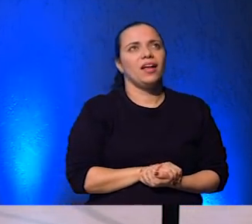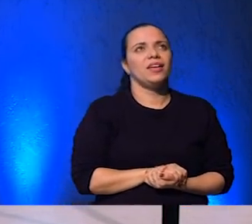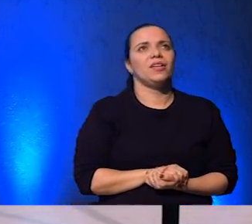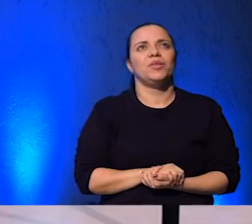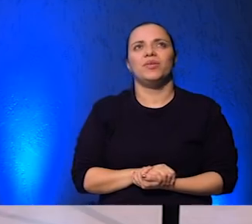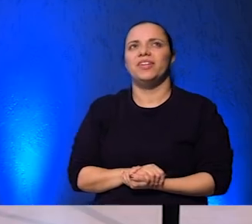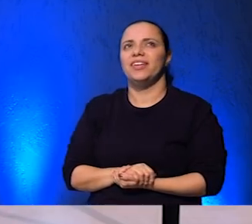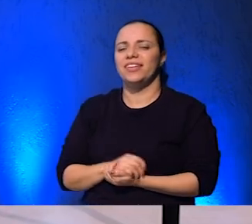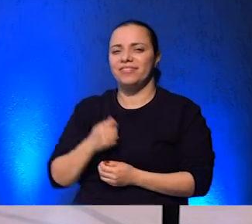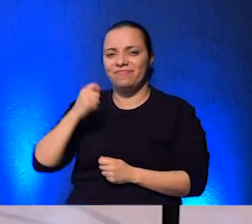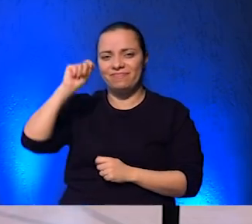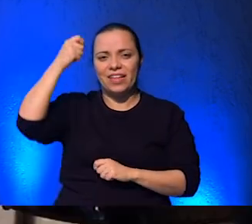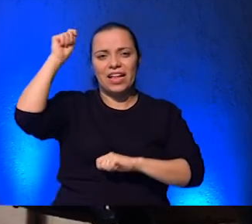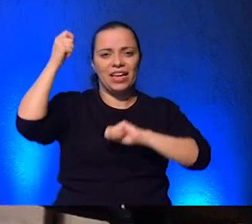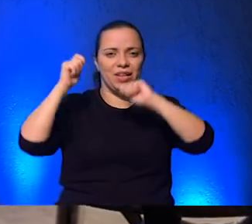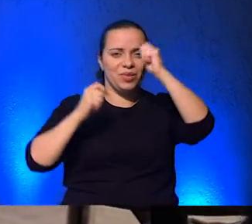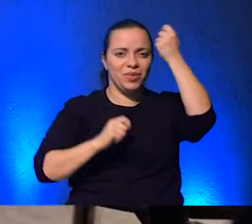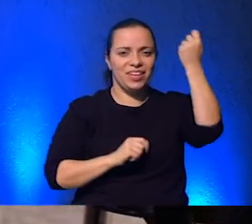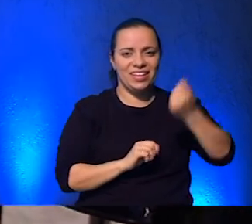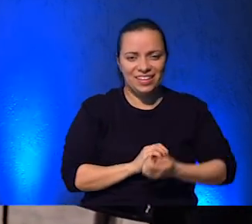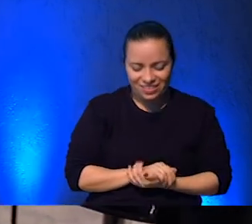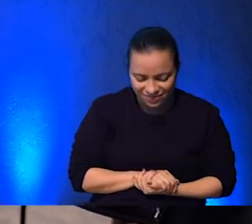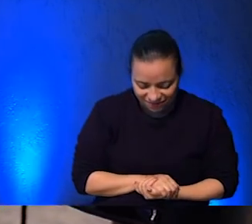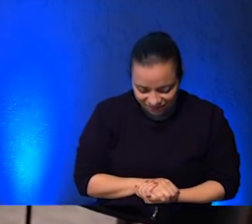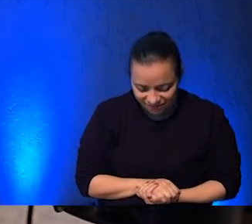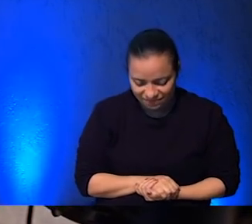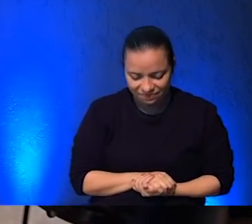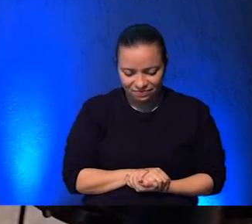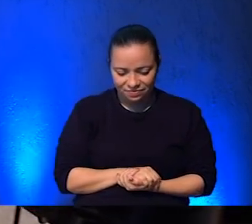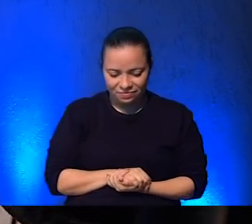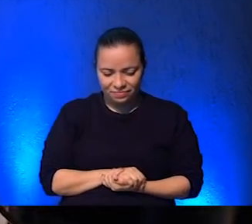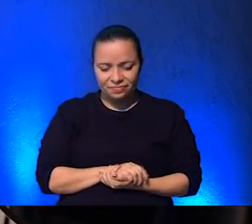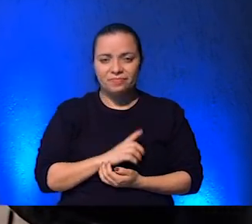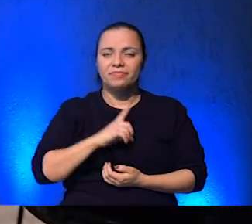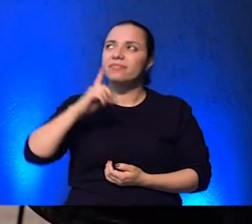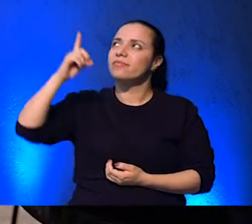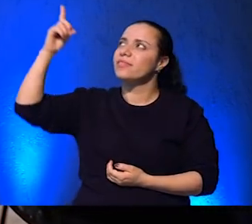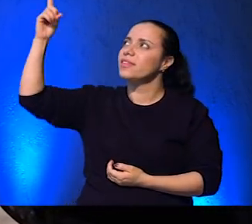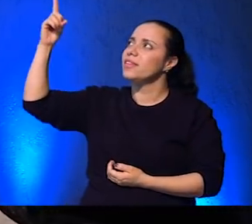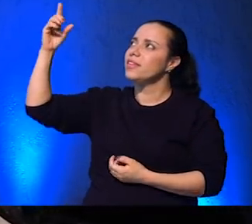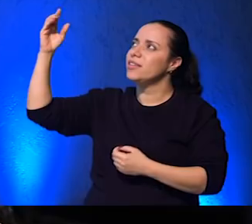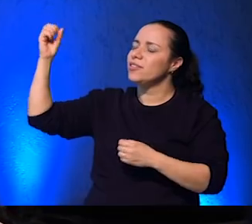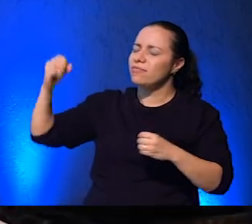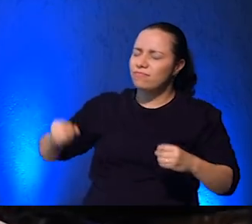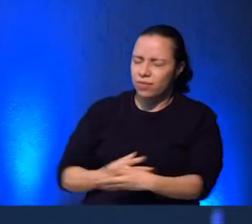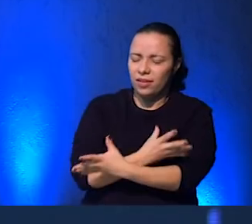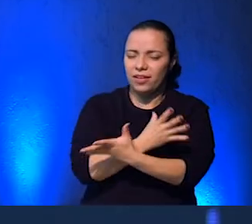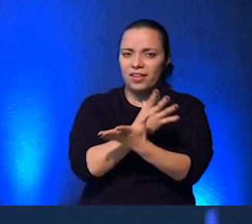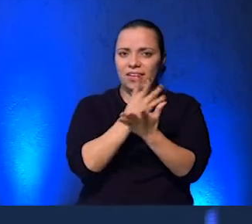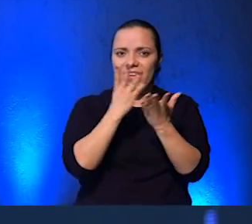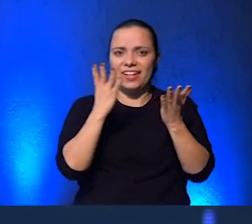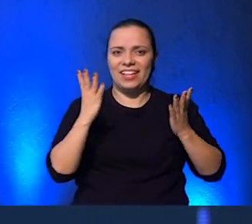e aí g1 e o teu de você